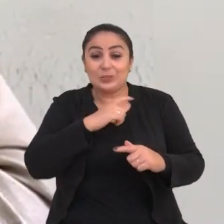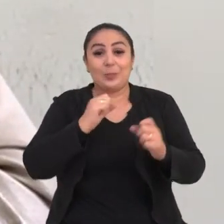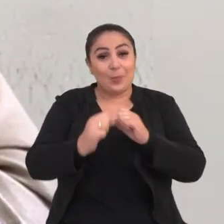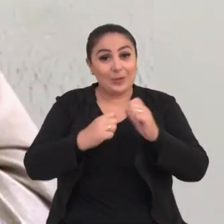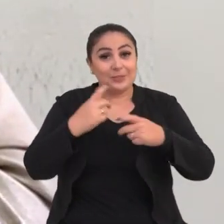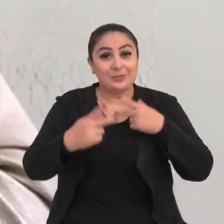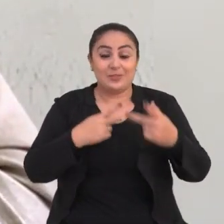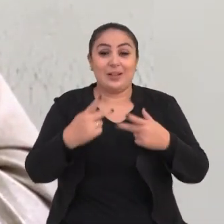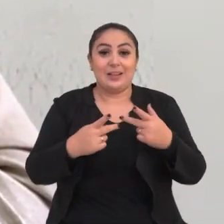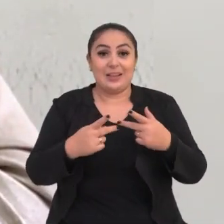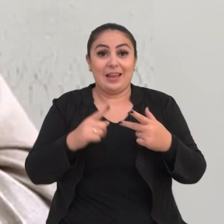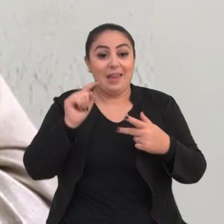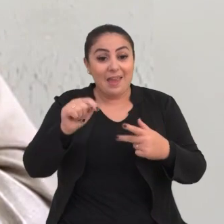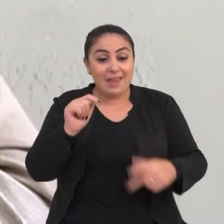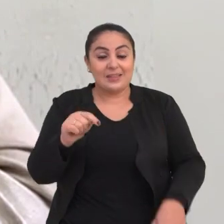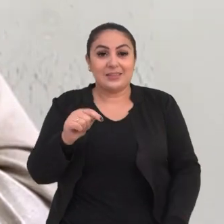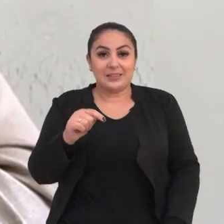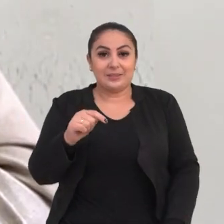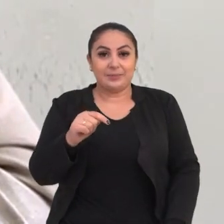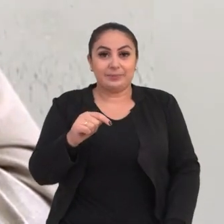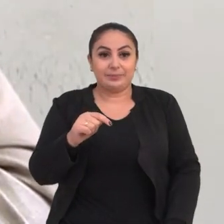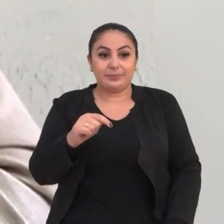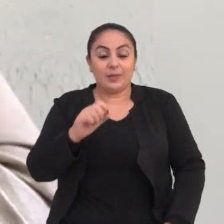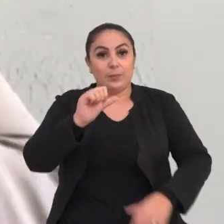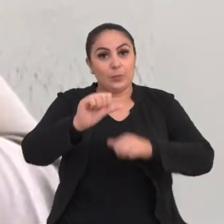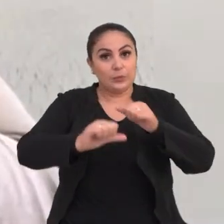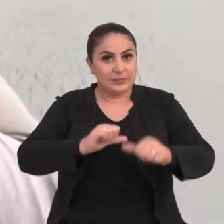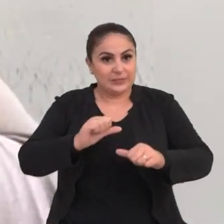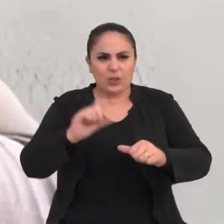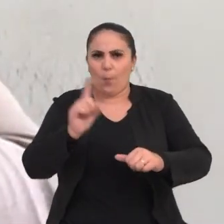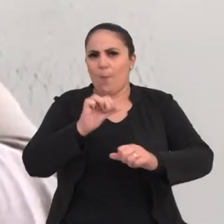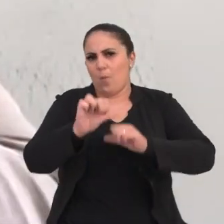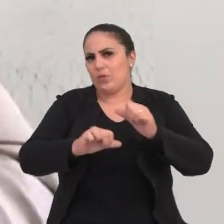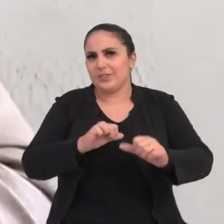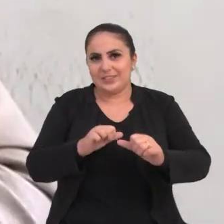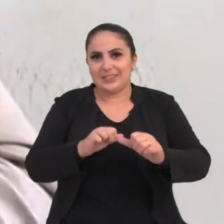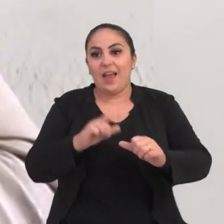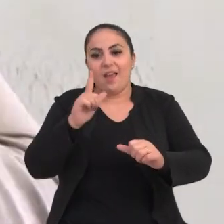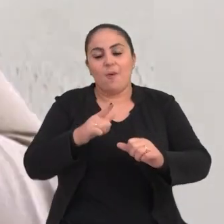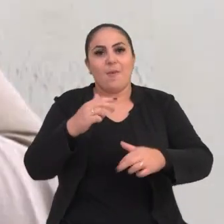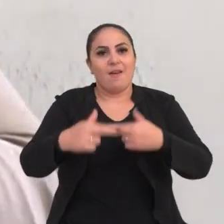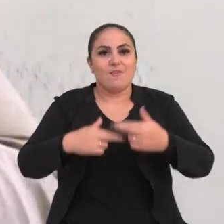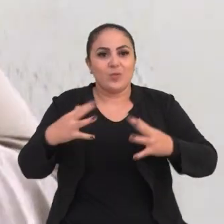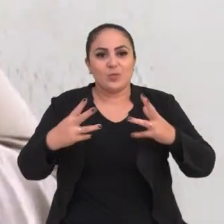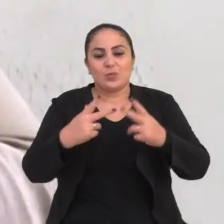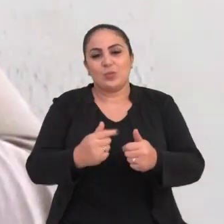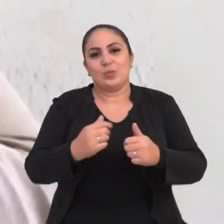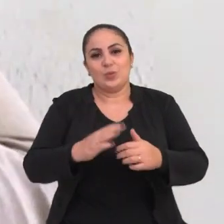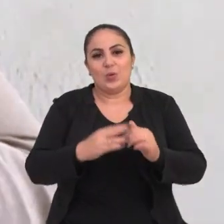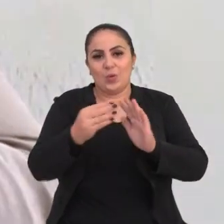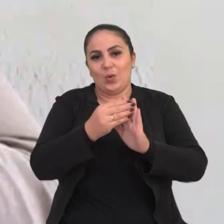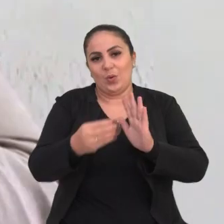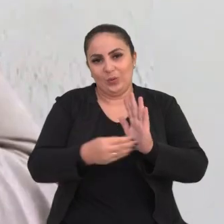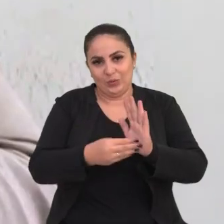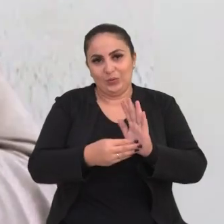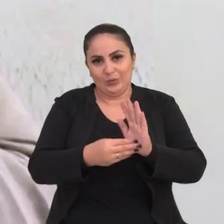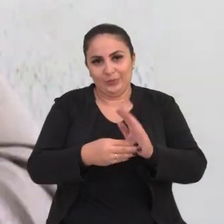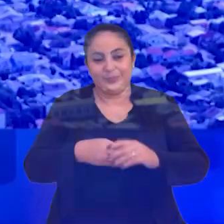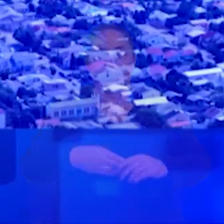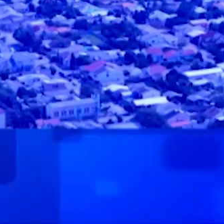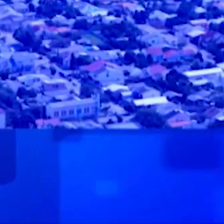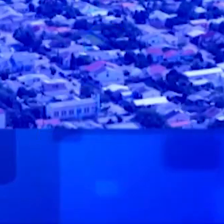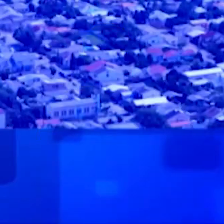pode falar que essa alteração nem é uma alteração, é uma reforma do Código de Trânsito